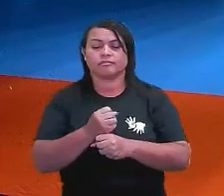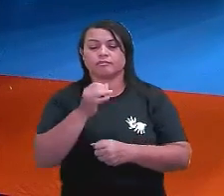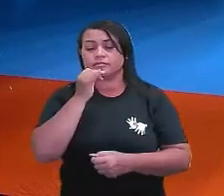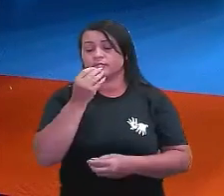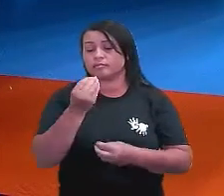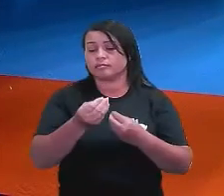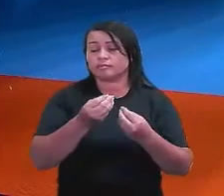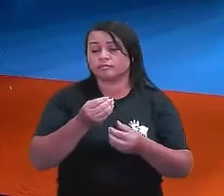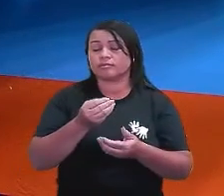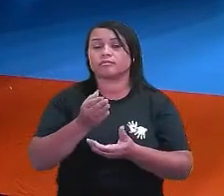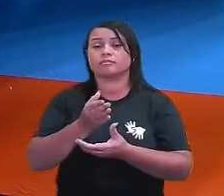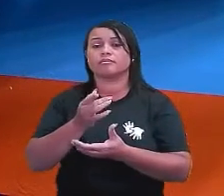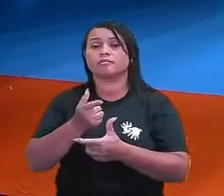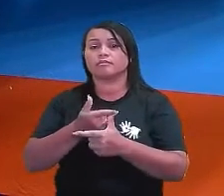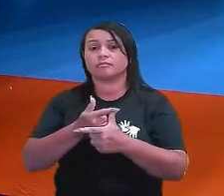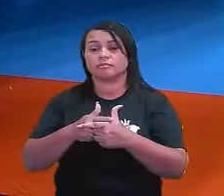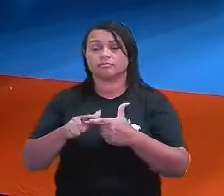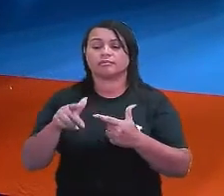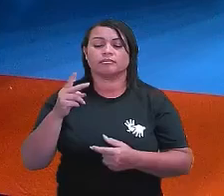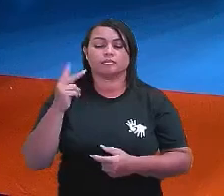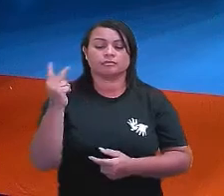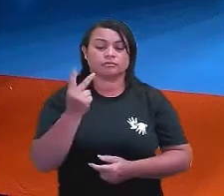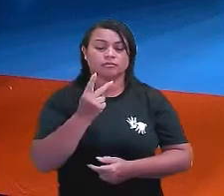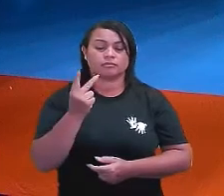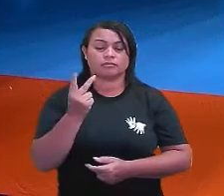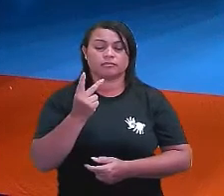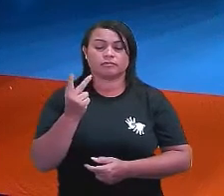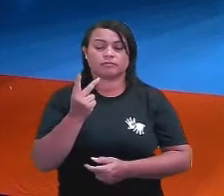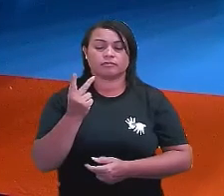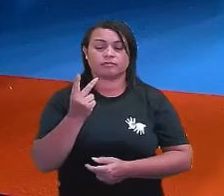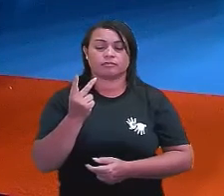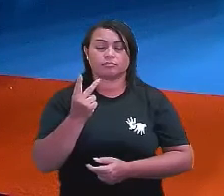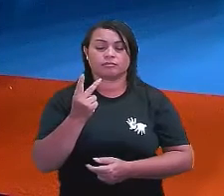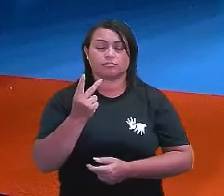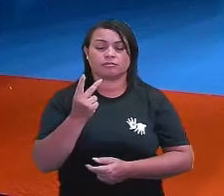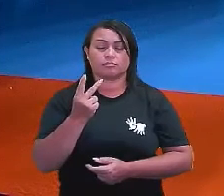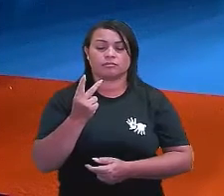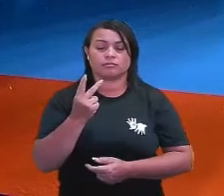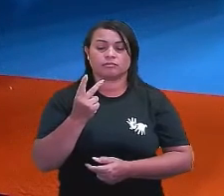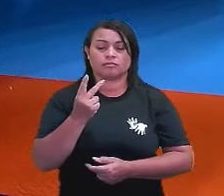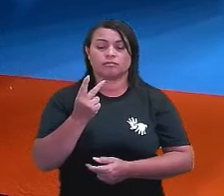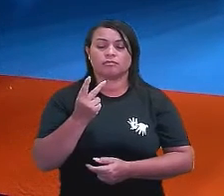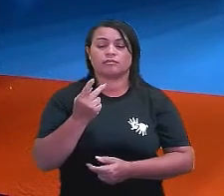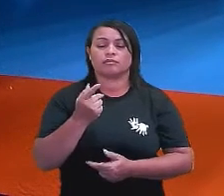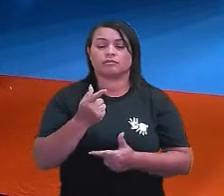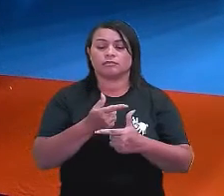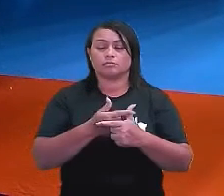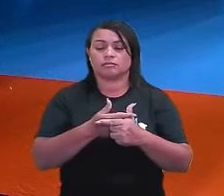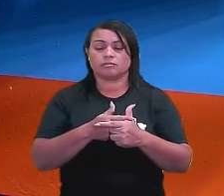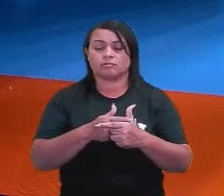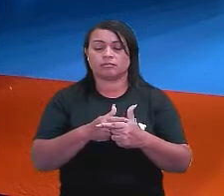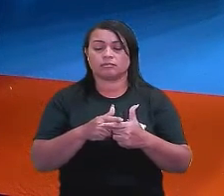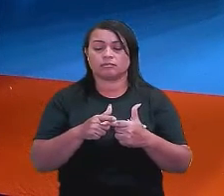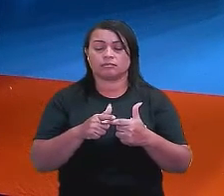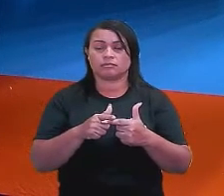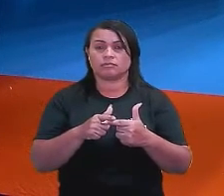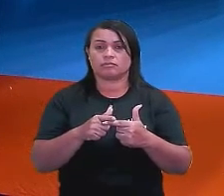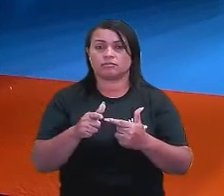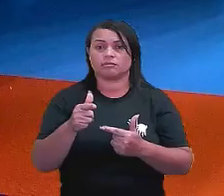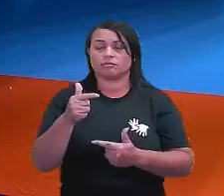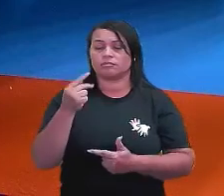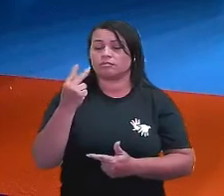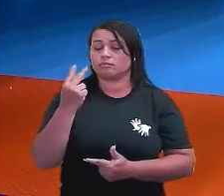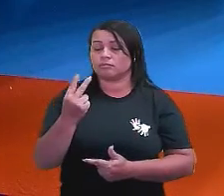calculo a metade dividido por 2. Olha aqui a prova. Vou dividir por 2 para poder